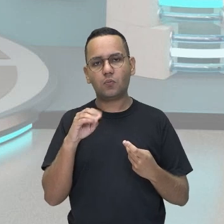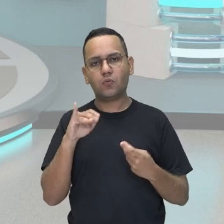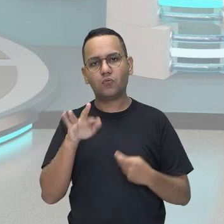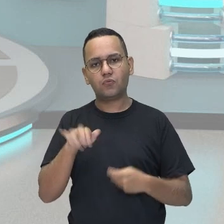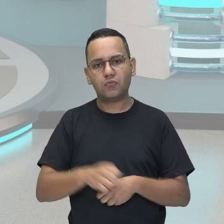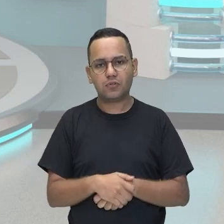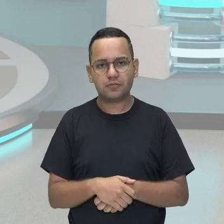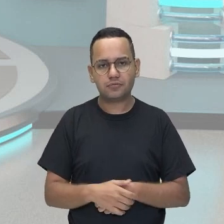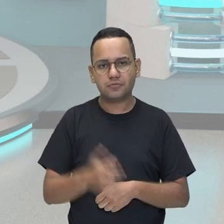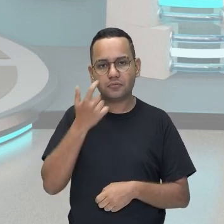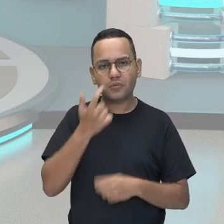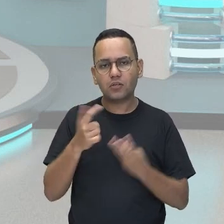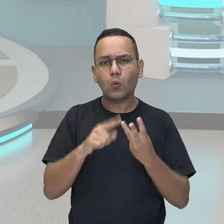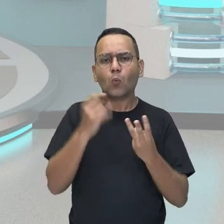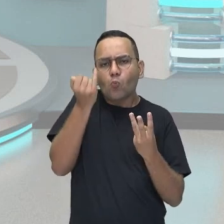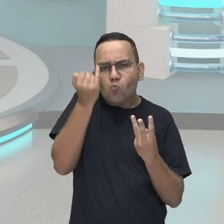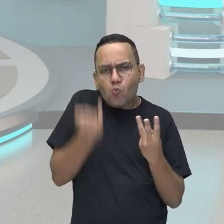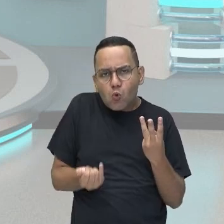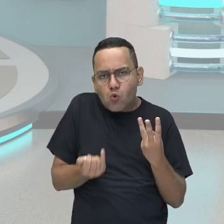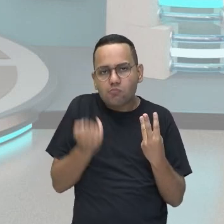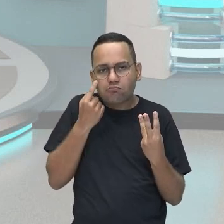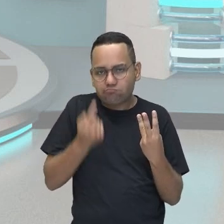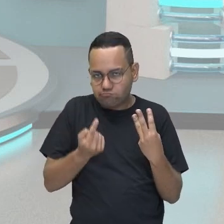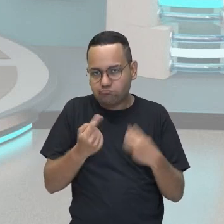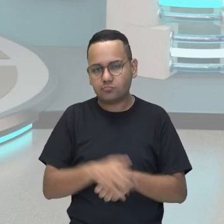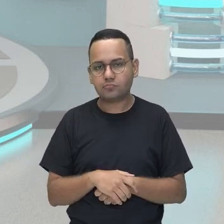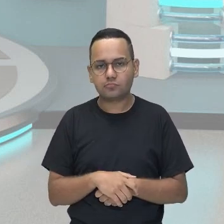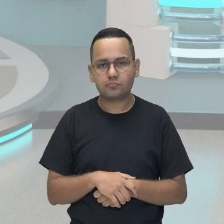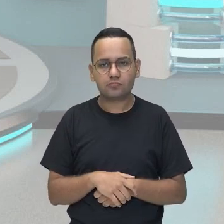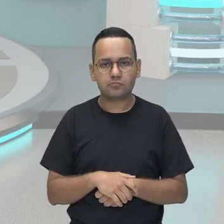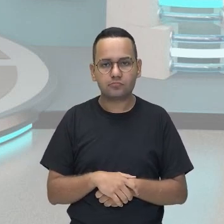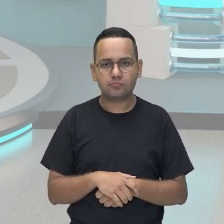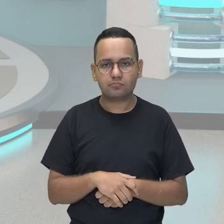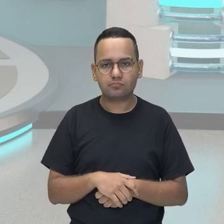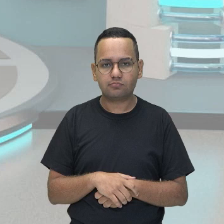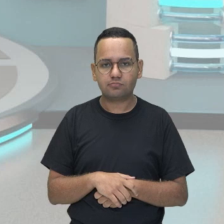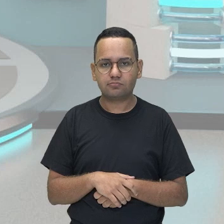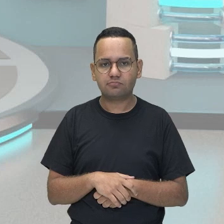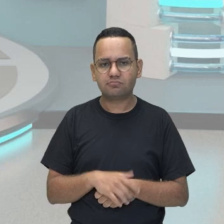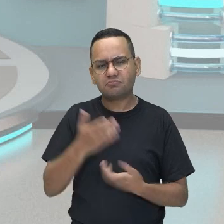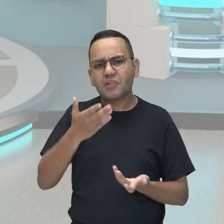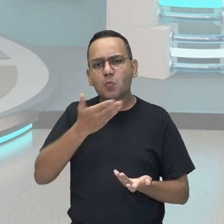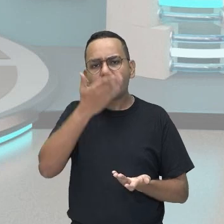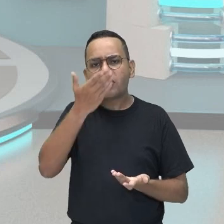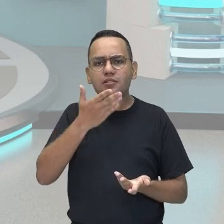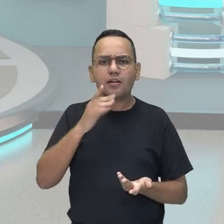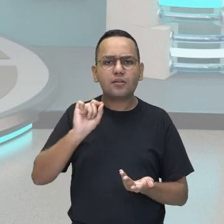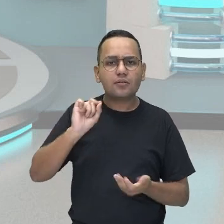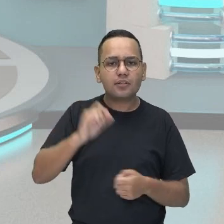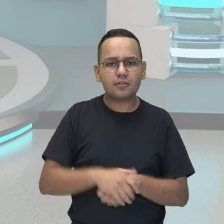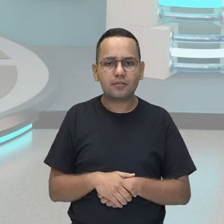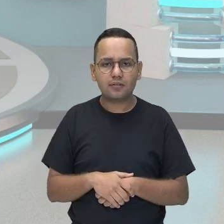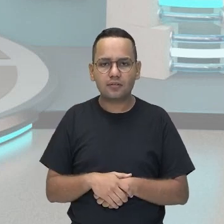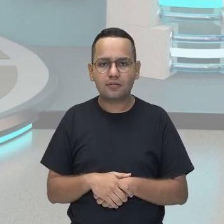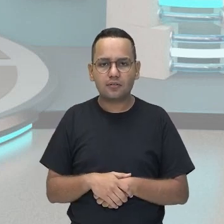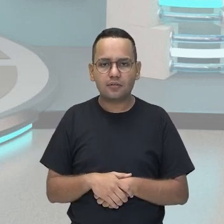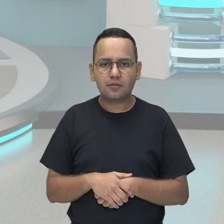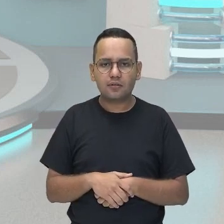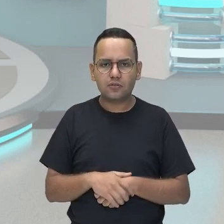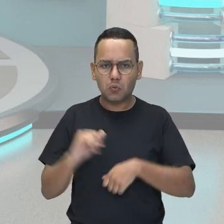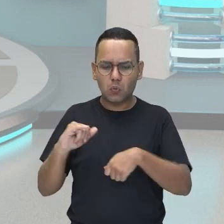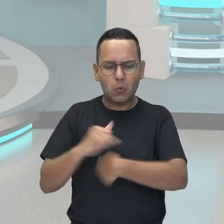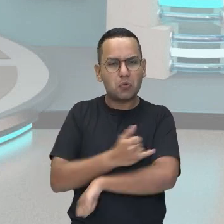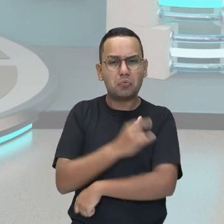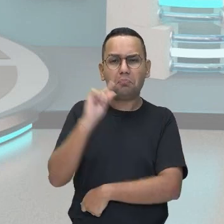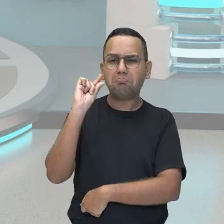esse indivíduo mais magro, né, com uma facilidade gigante de não ganhar peso, né? Ele